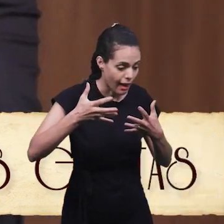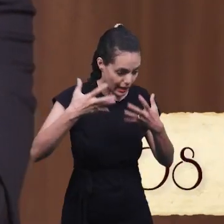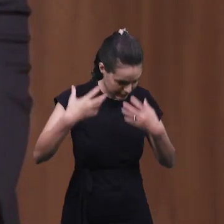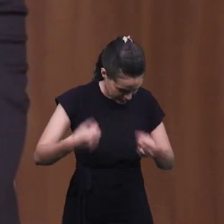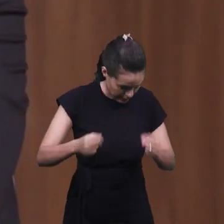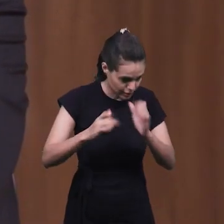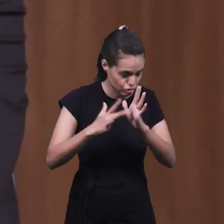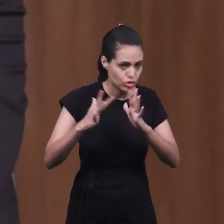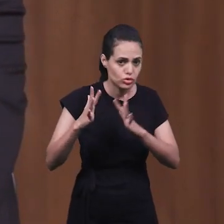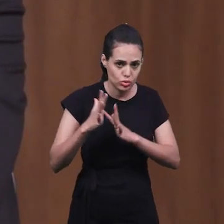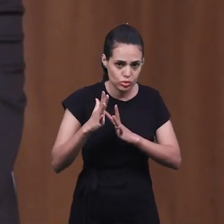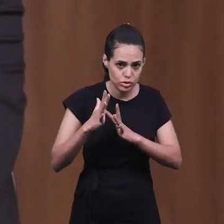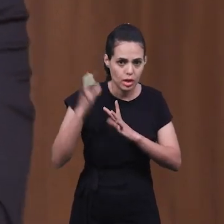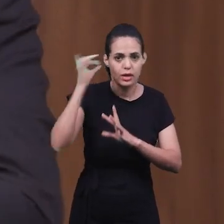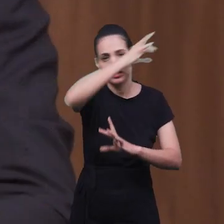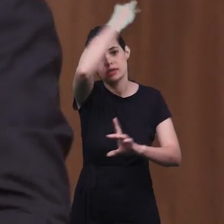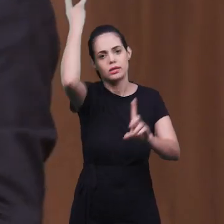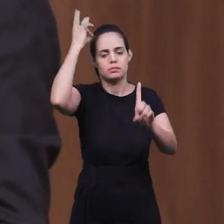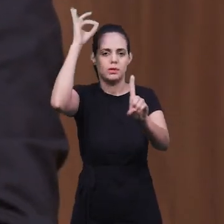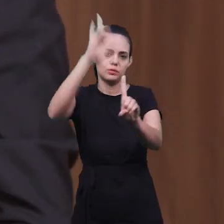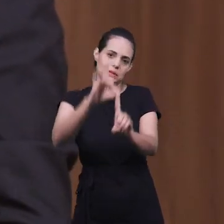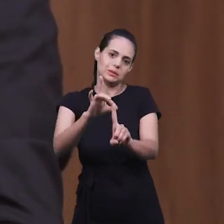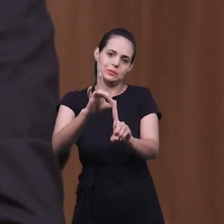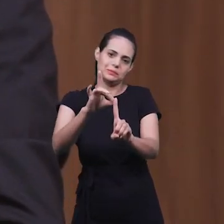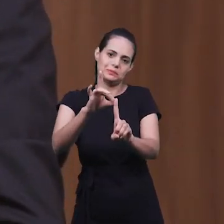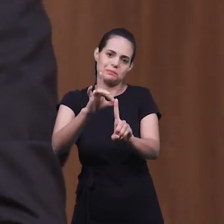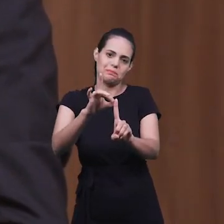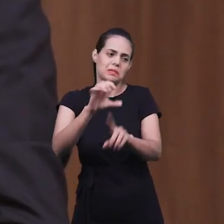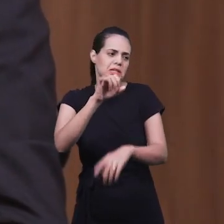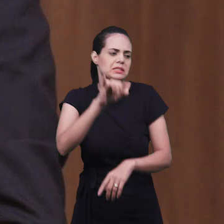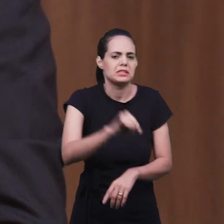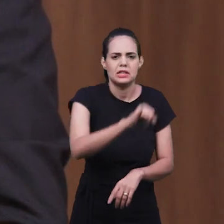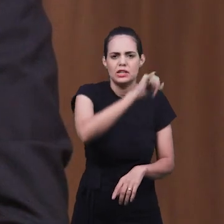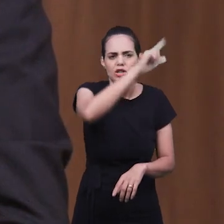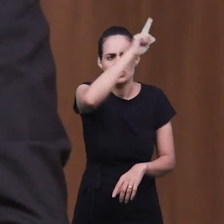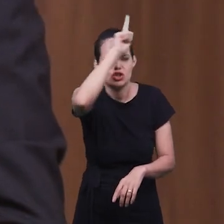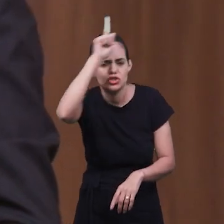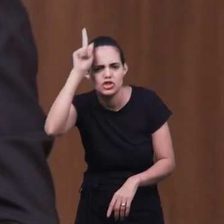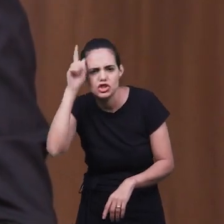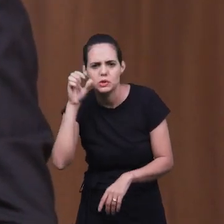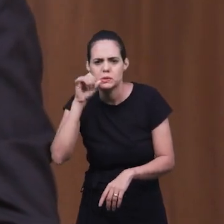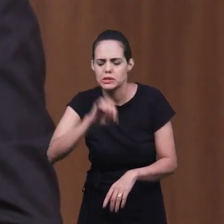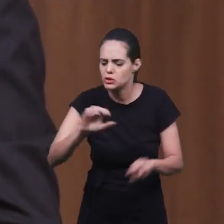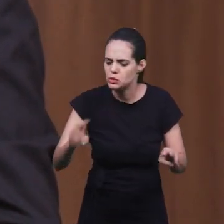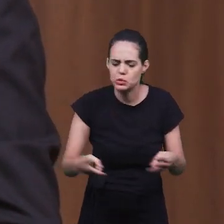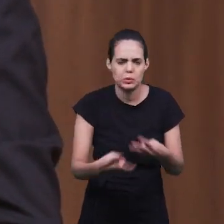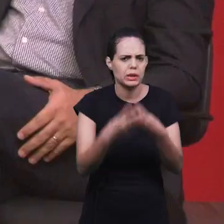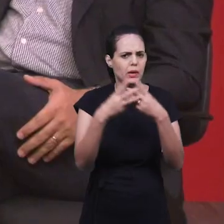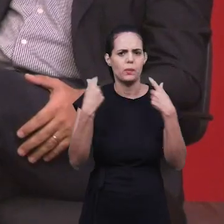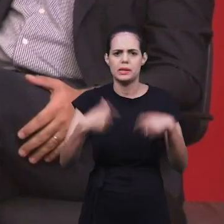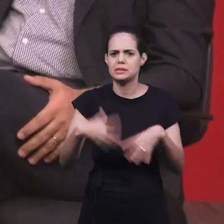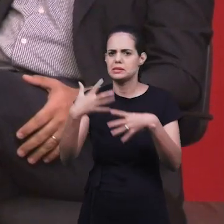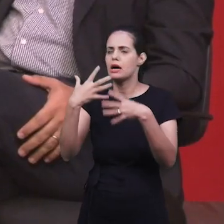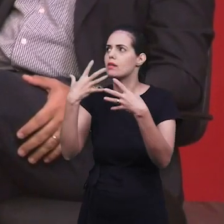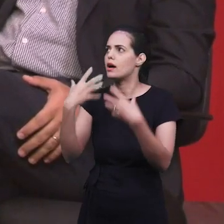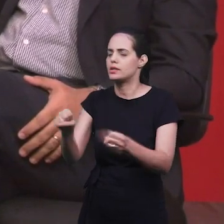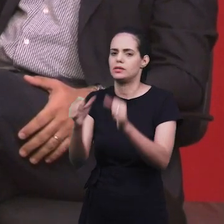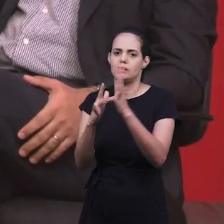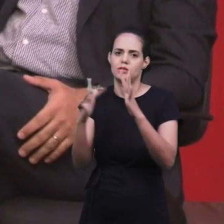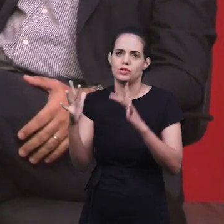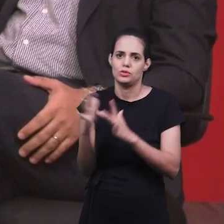Então, Paulo vai registrar ali 3 pessoas e ele classifica. Ele diz assim, eu